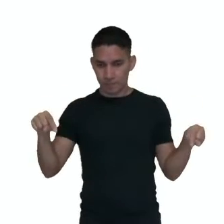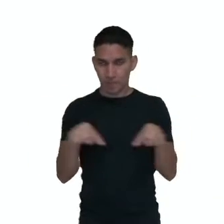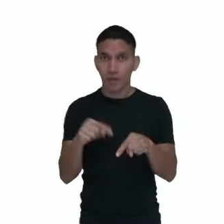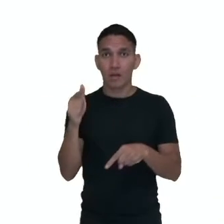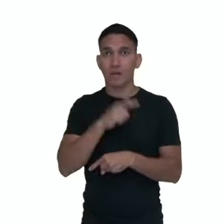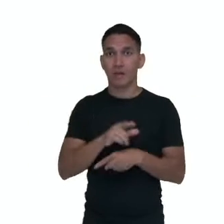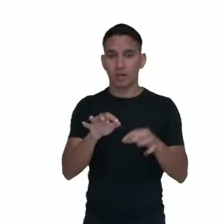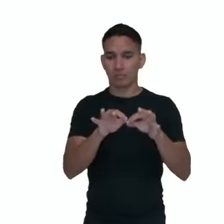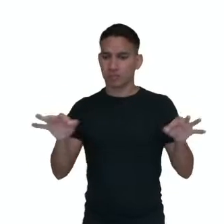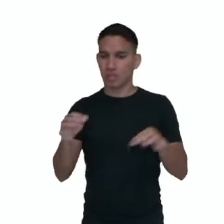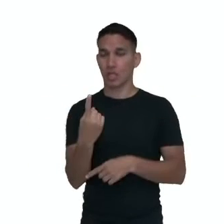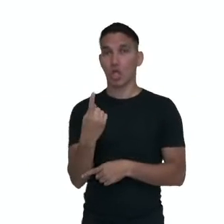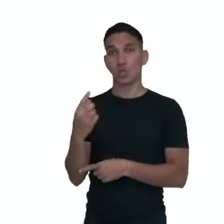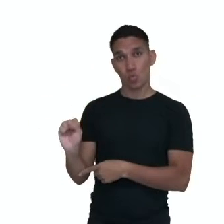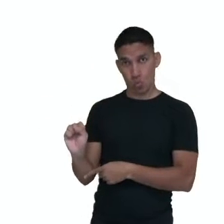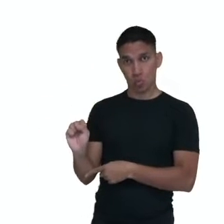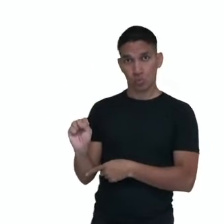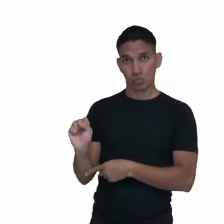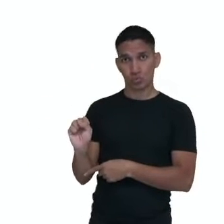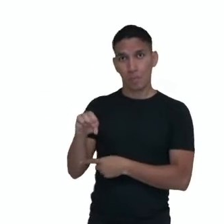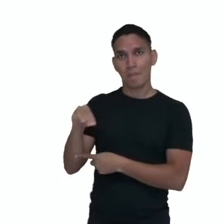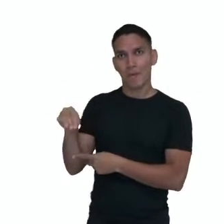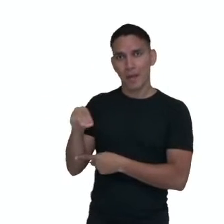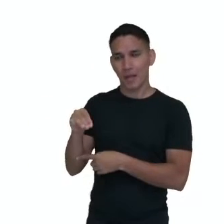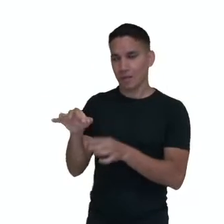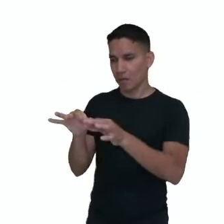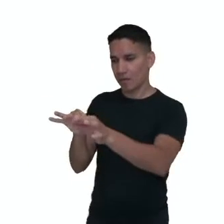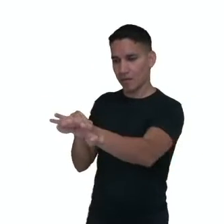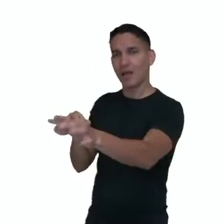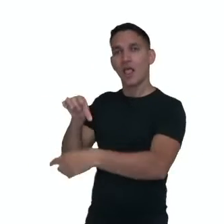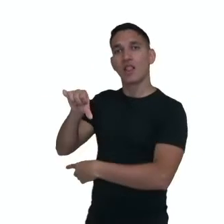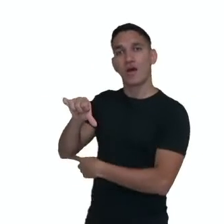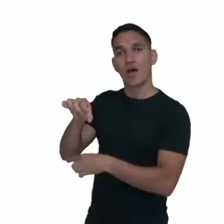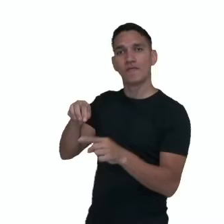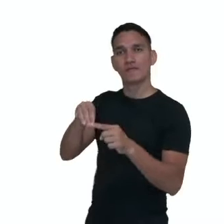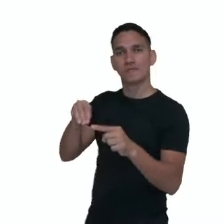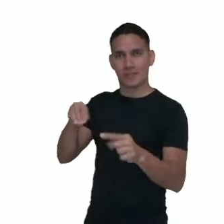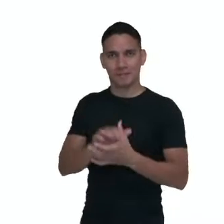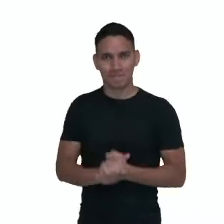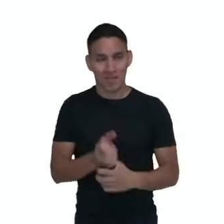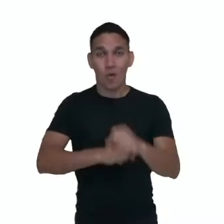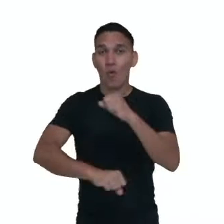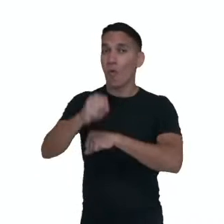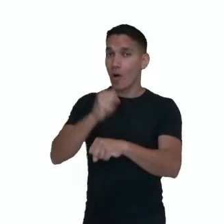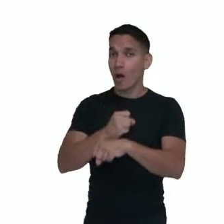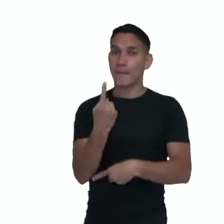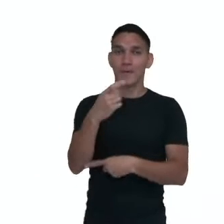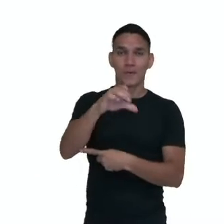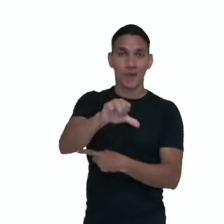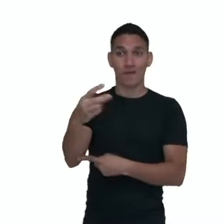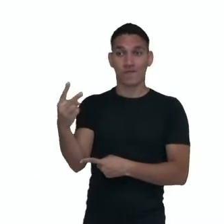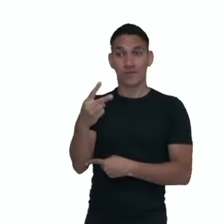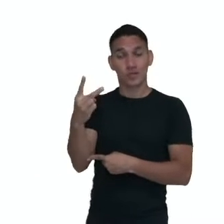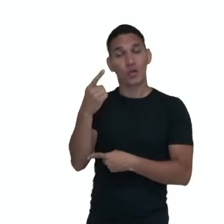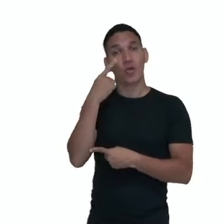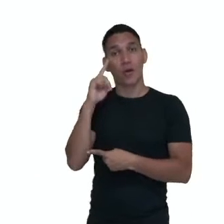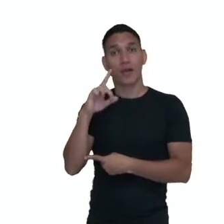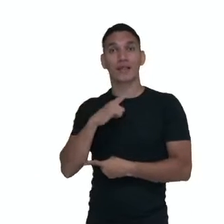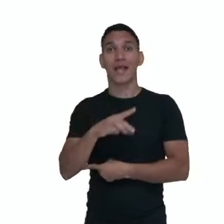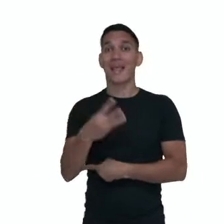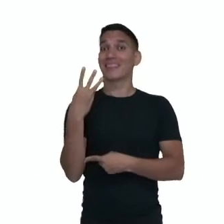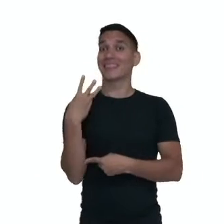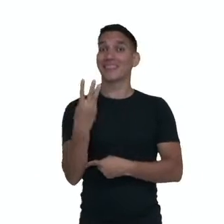definidas em 18 metros de comprimento por 9 metros de largura. E em 1922, os 3 toques